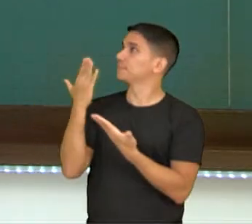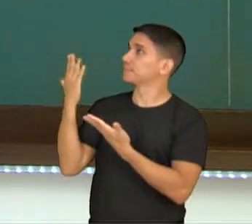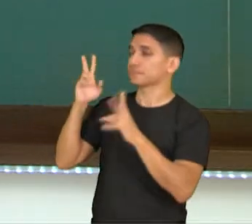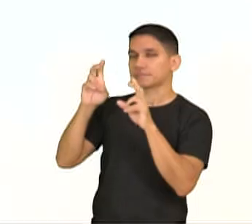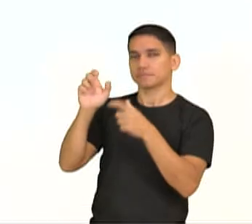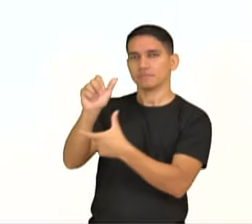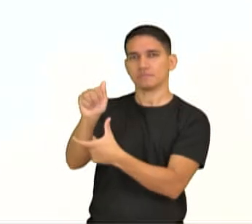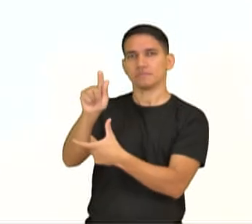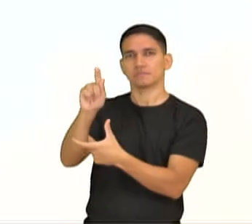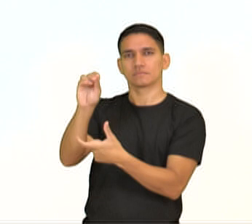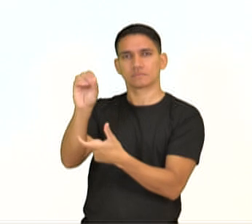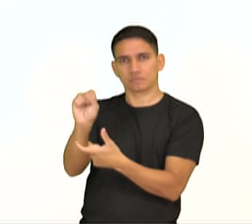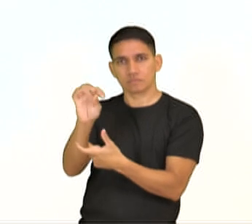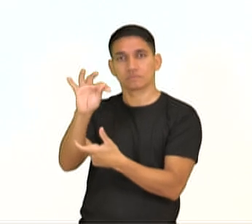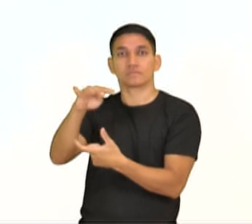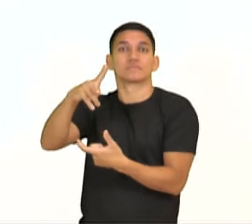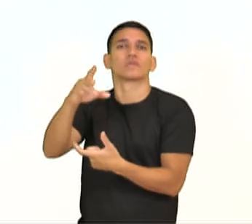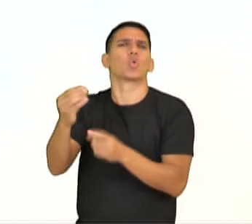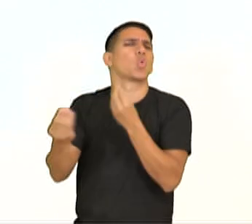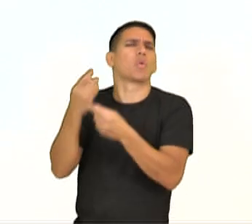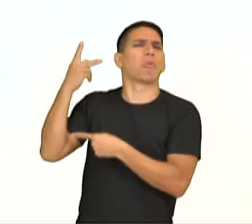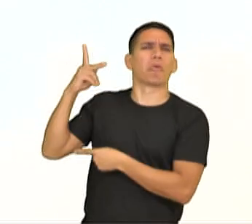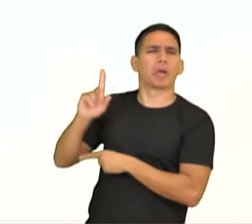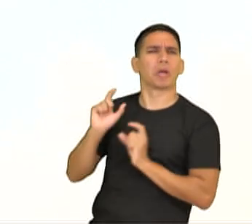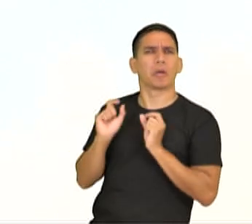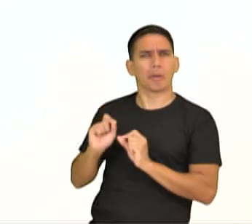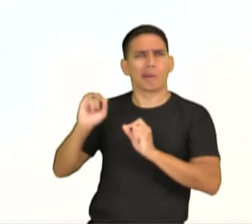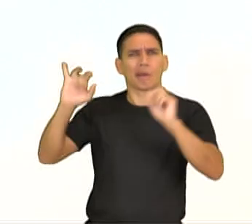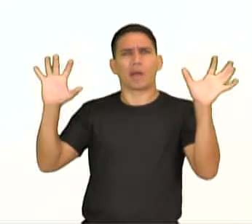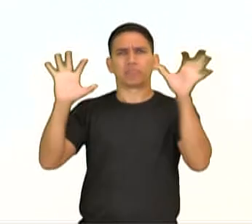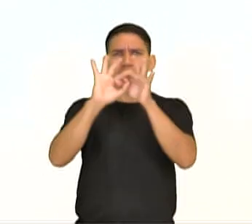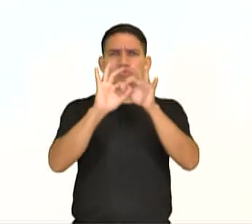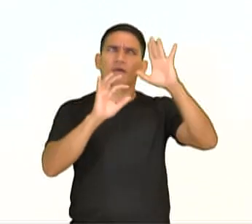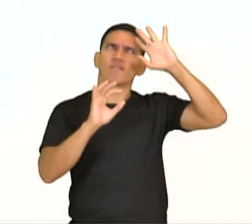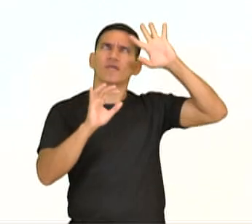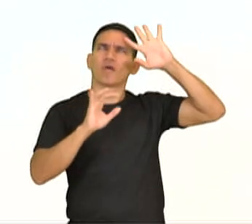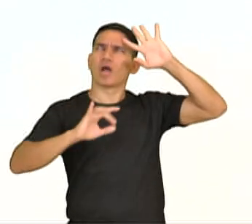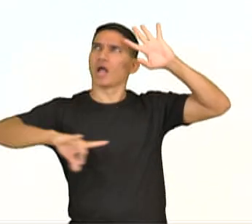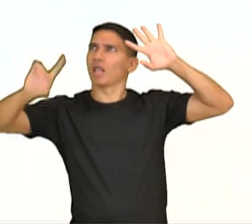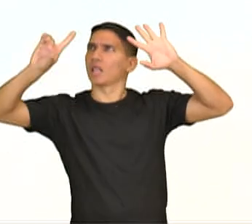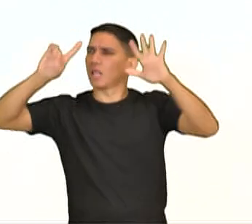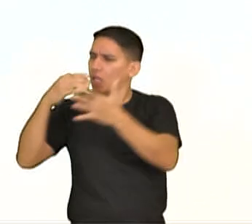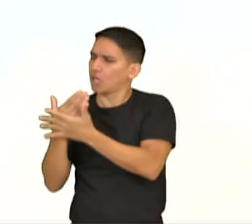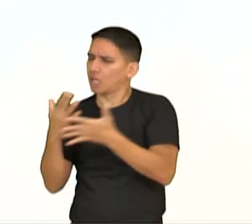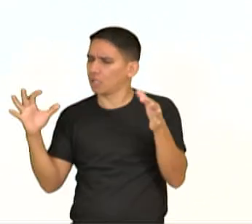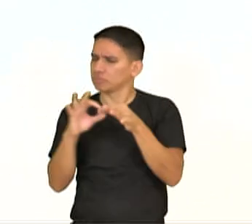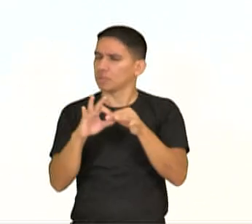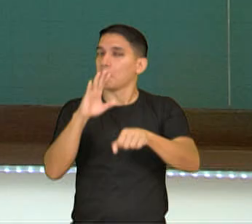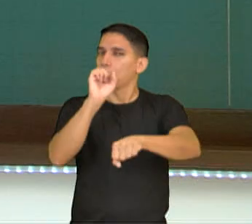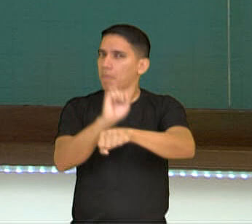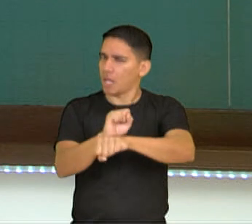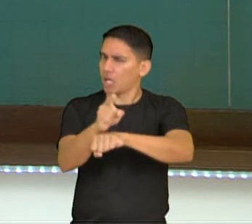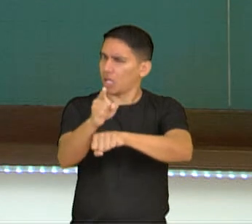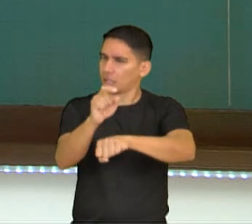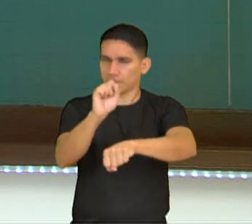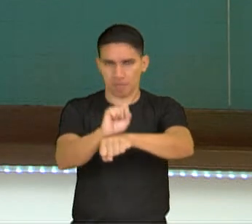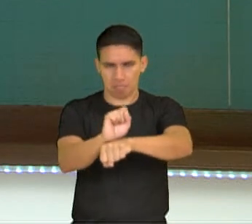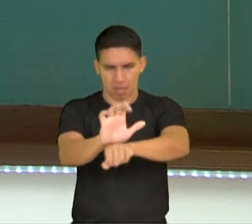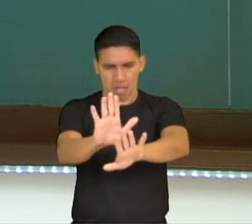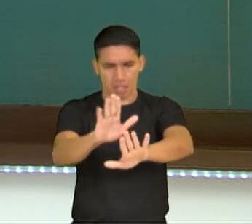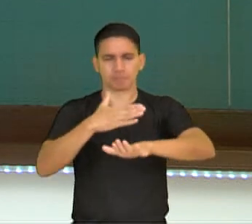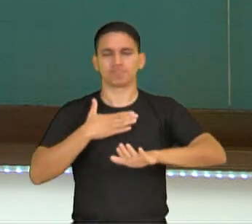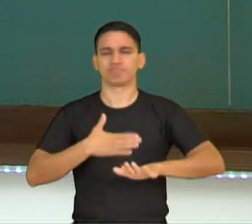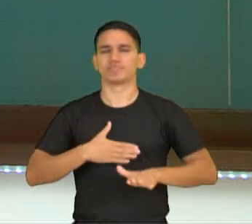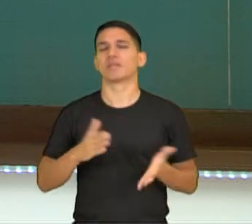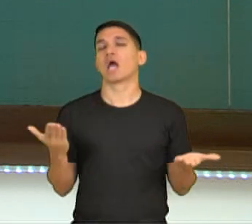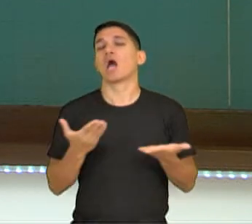né? Como Agostinho de Hipona une filosofia e teologia. Então, para aí um minutinho, para um pouquinho, para um tempinho